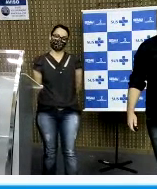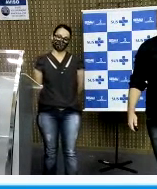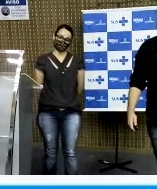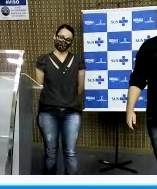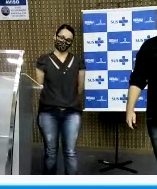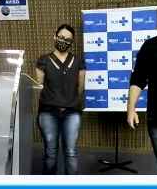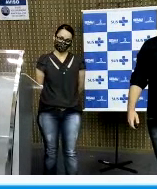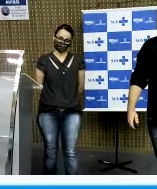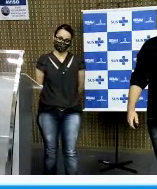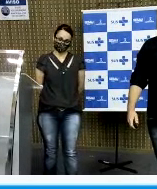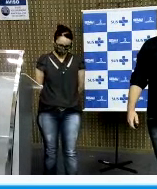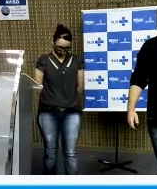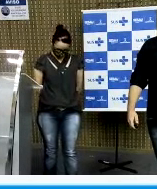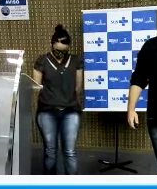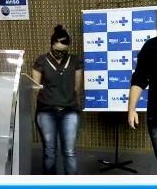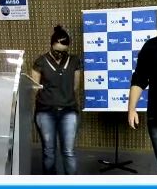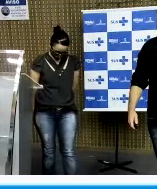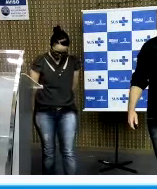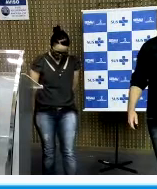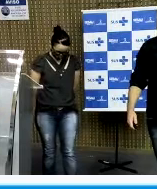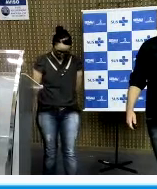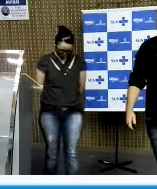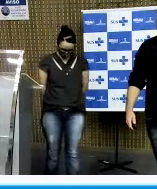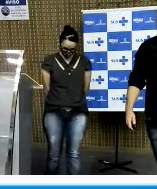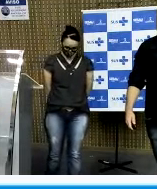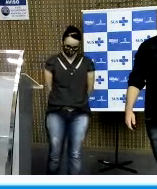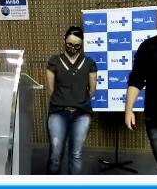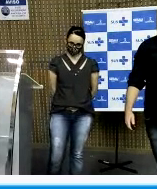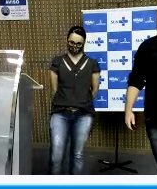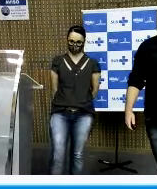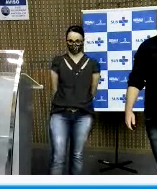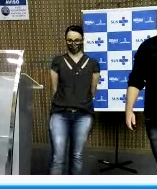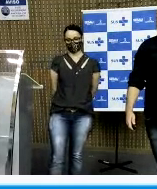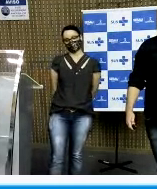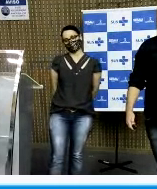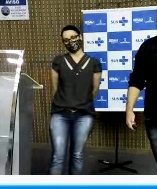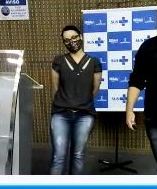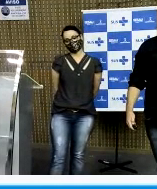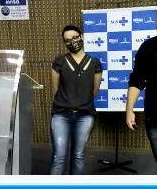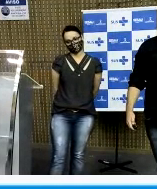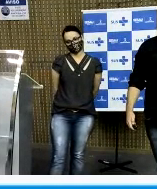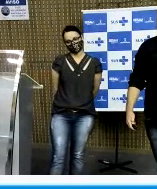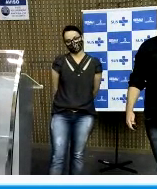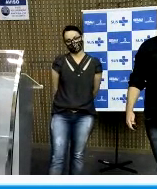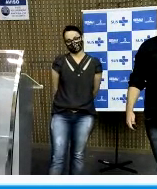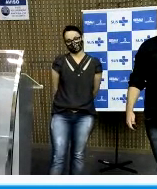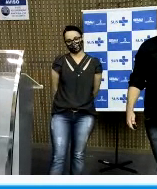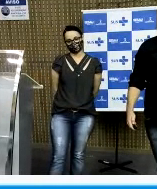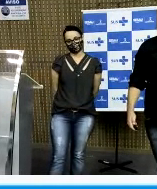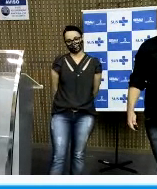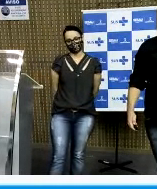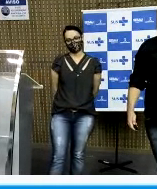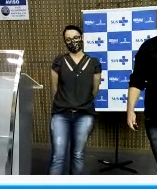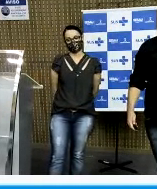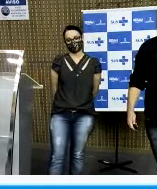Aerorancho. Eu quero frisar, para quem não conhece ainda, a UBS Aerorancho é uma unidade que está acoplada ao Centro Regional